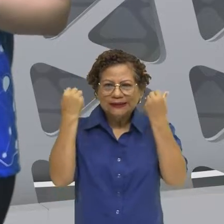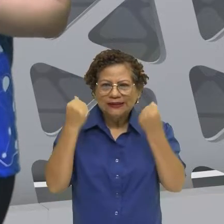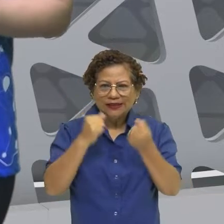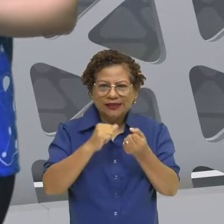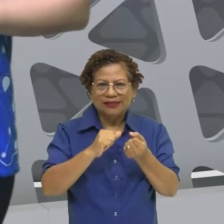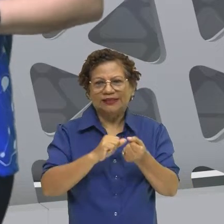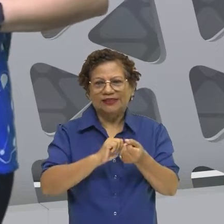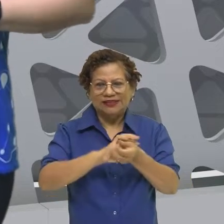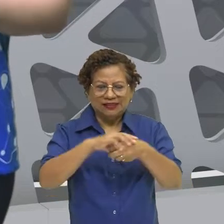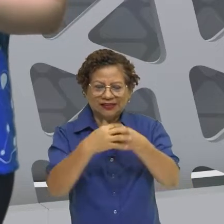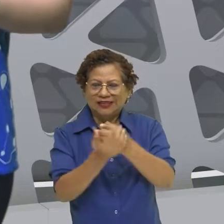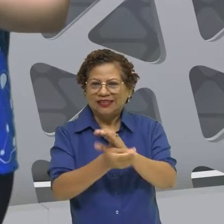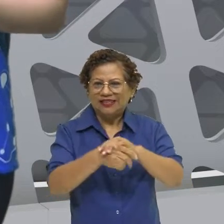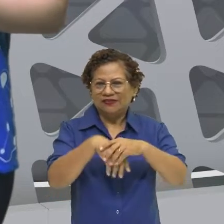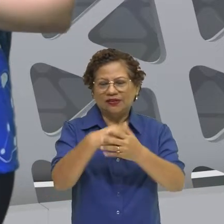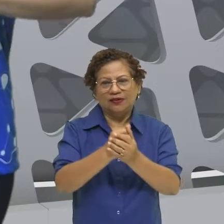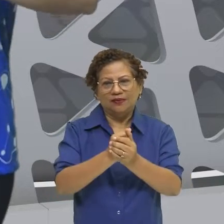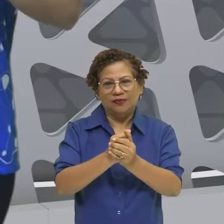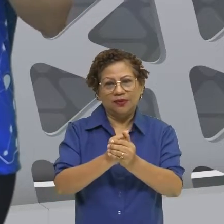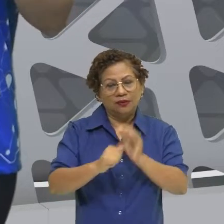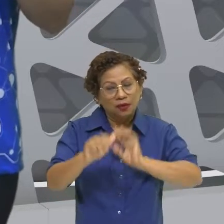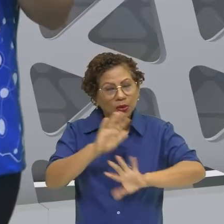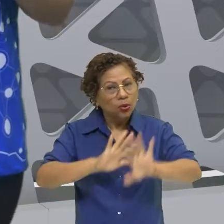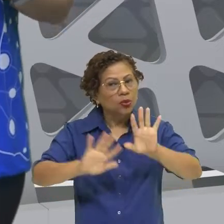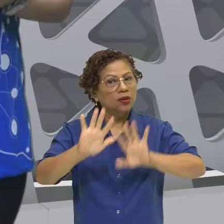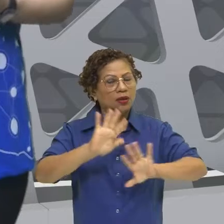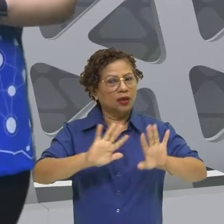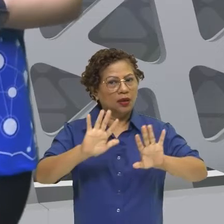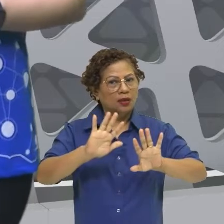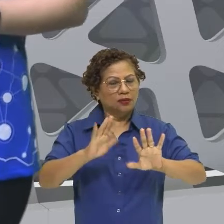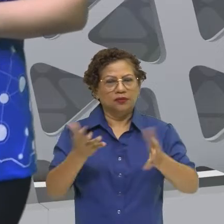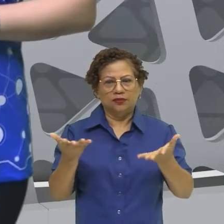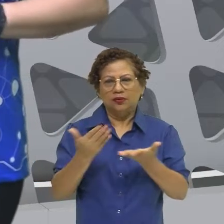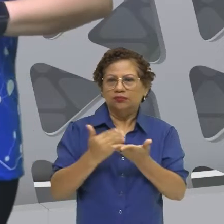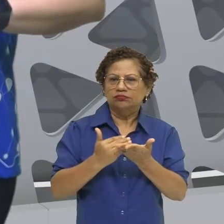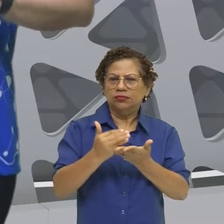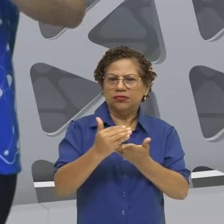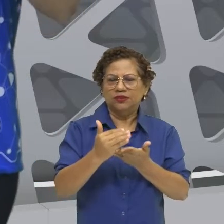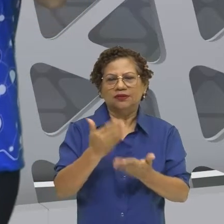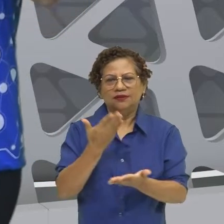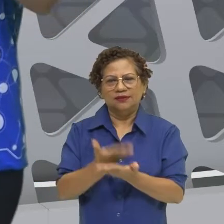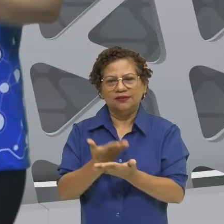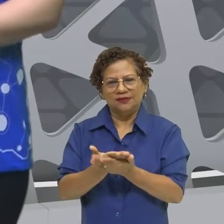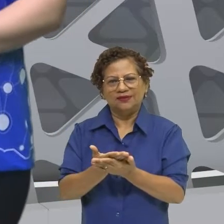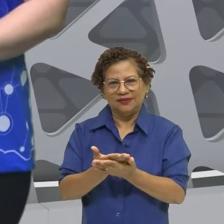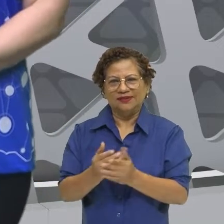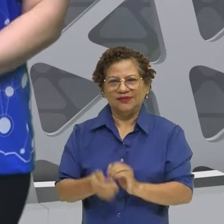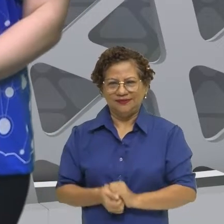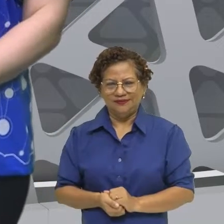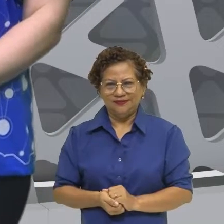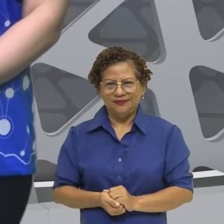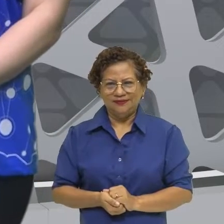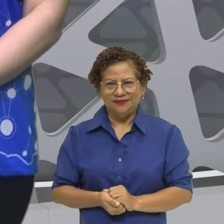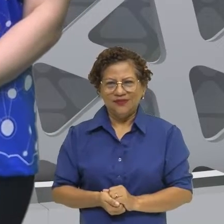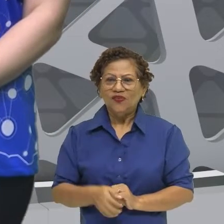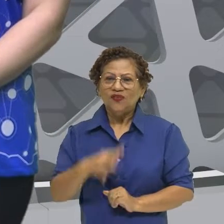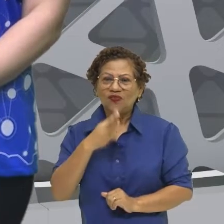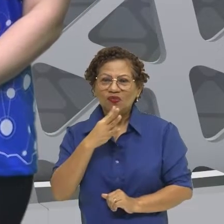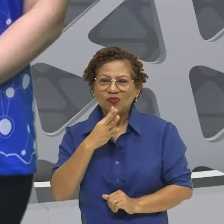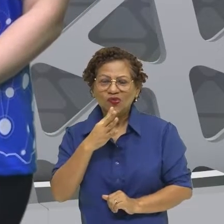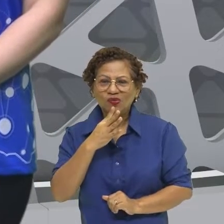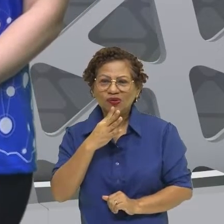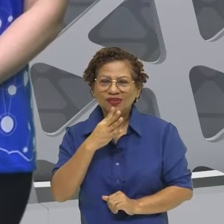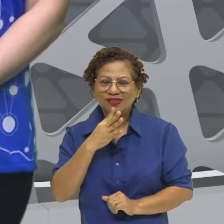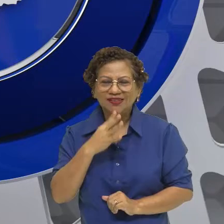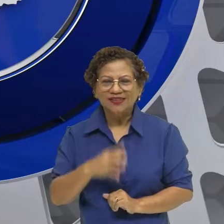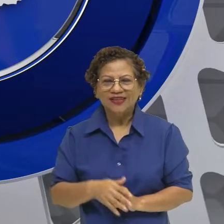deixar de ter esse cuidado. E a gente vai começar a nossa aula hoje, Exatamente. Né? Vamos tentar se conhecer um pouco, gente?